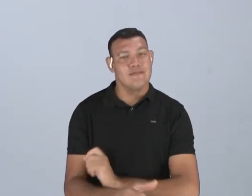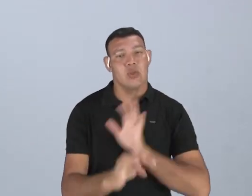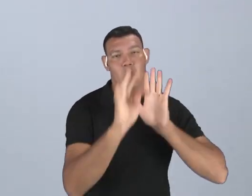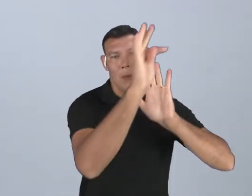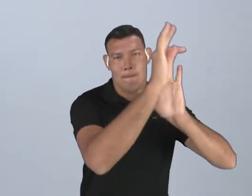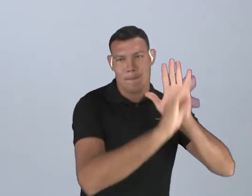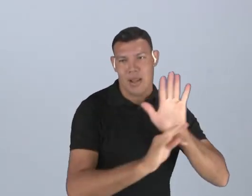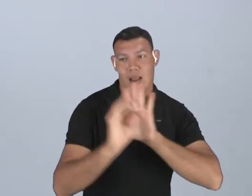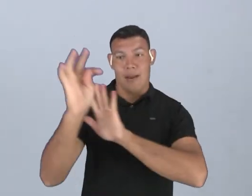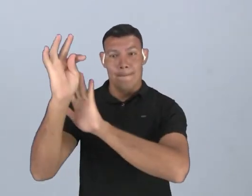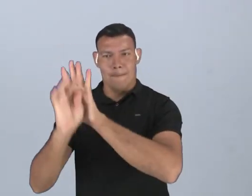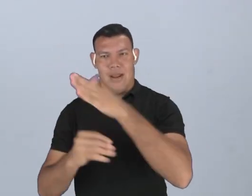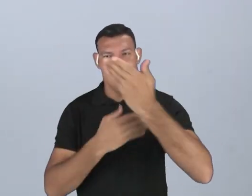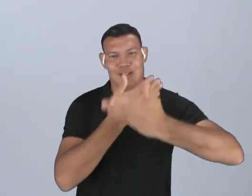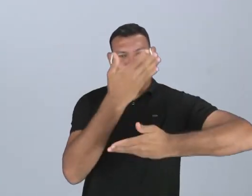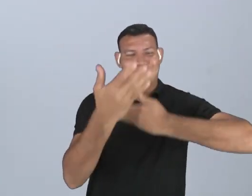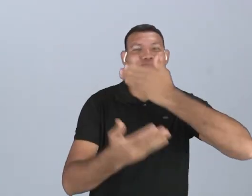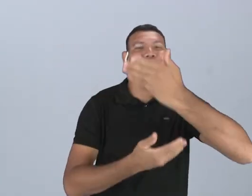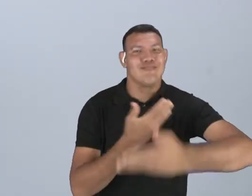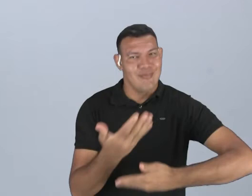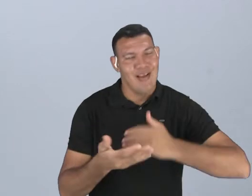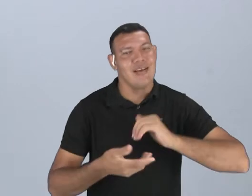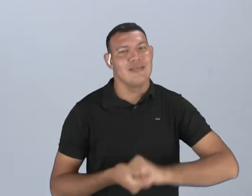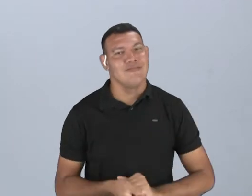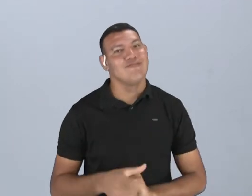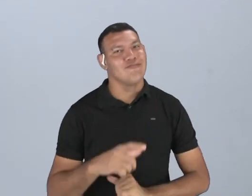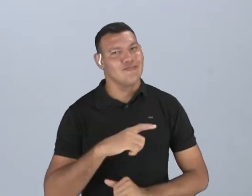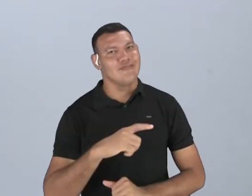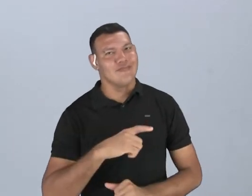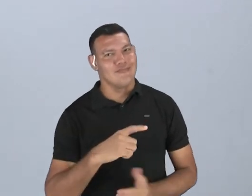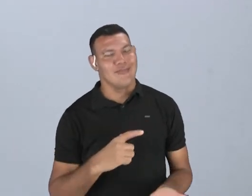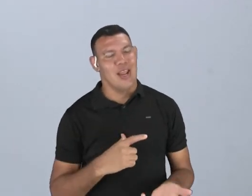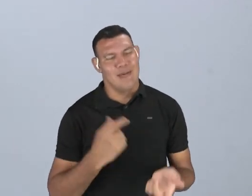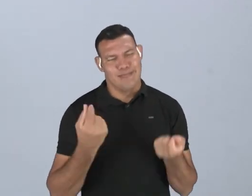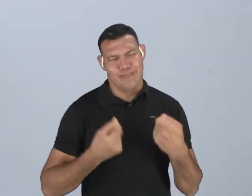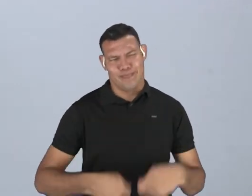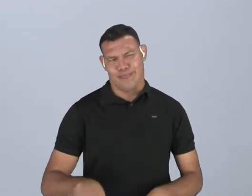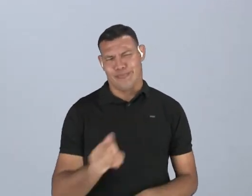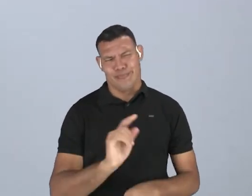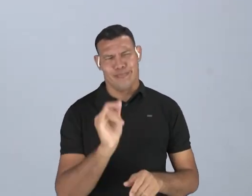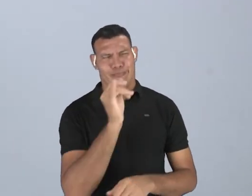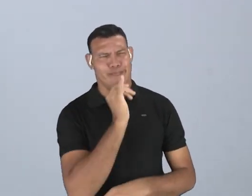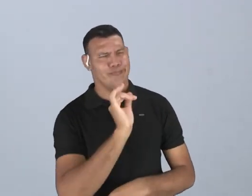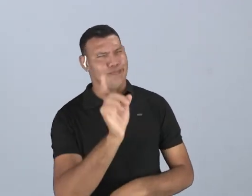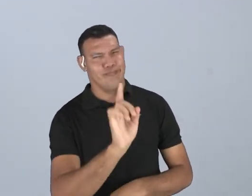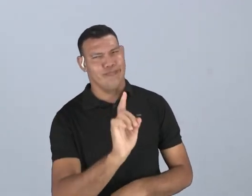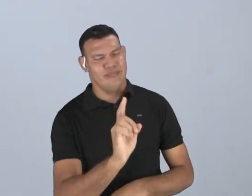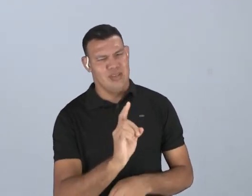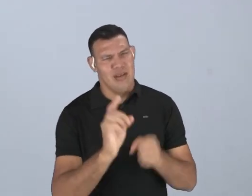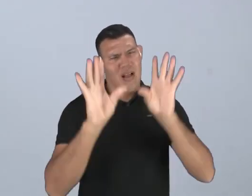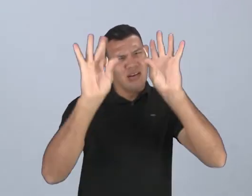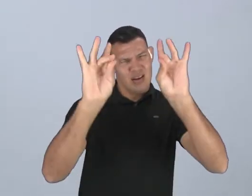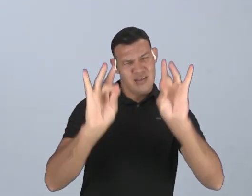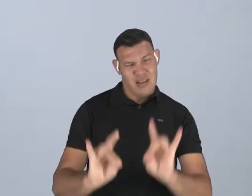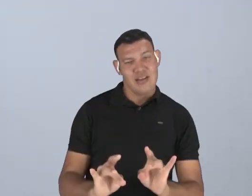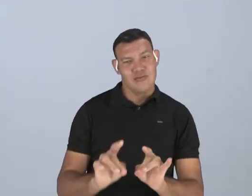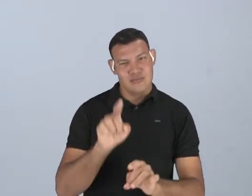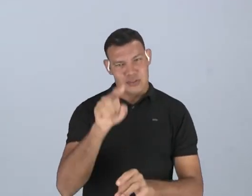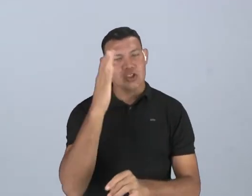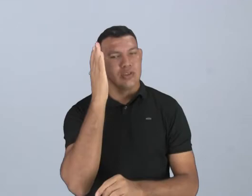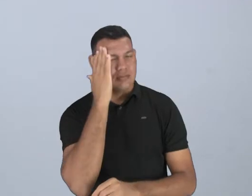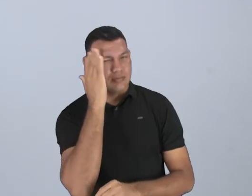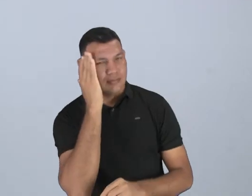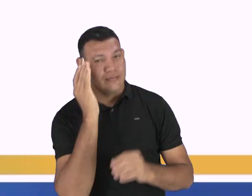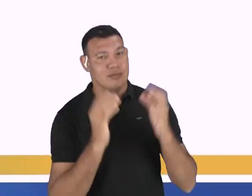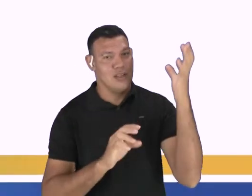que agora de outro texto. Certamente eu não vou precisar exemplificar ou esmiuçar tanto que vocês vão adivinhar. Diz